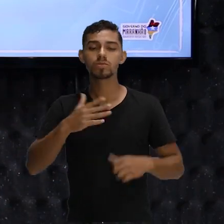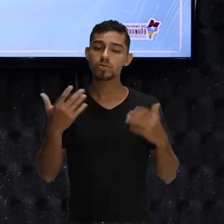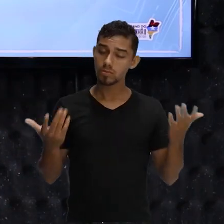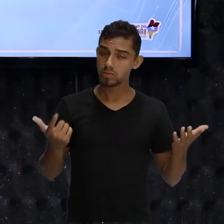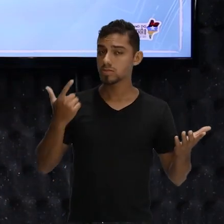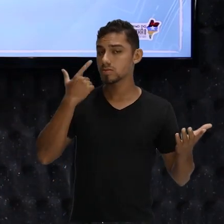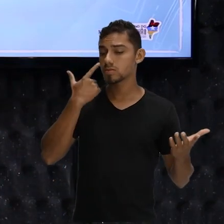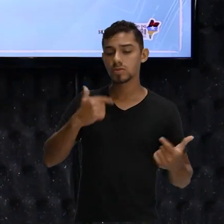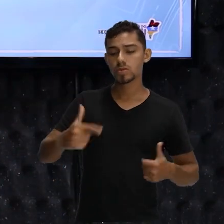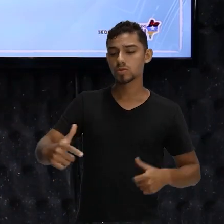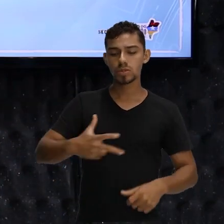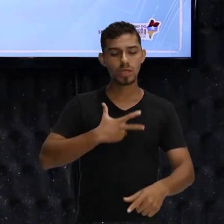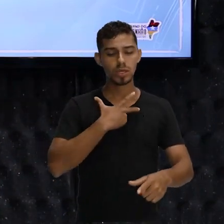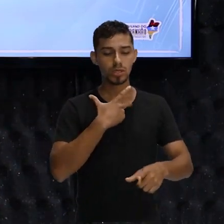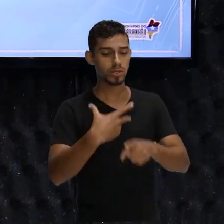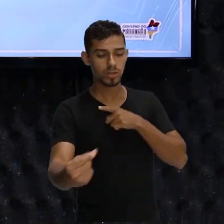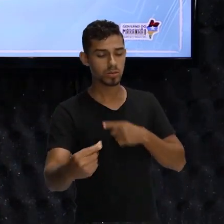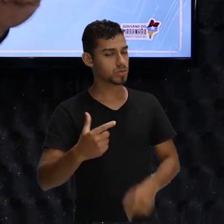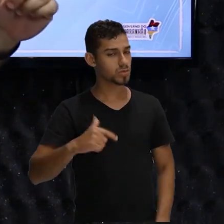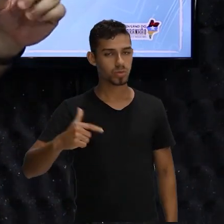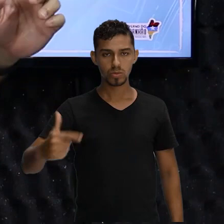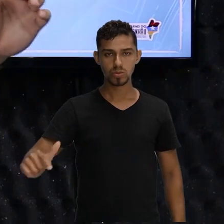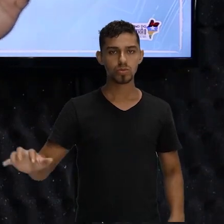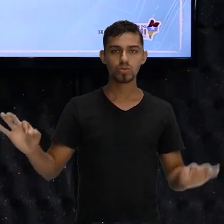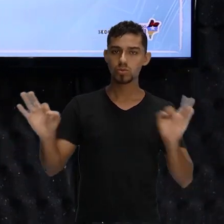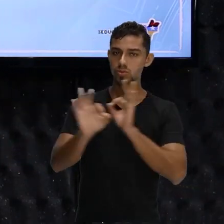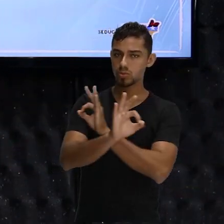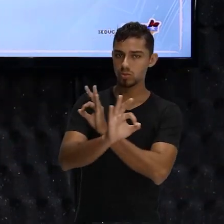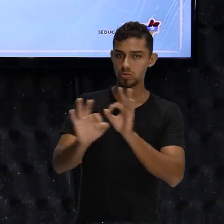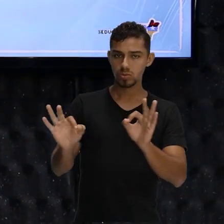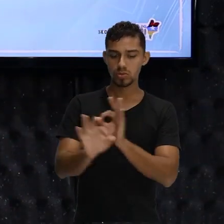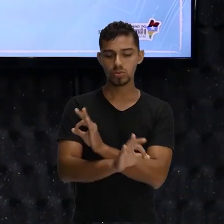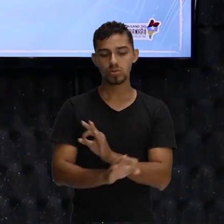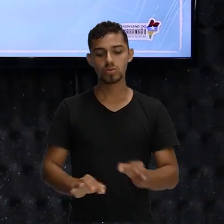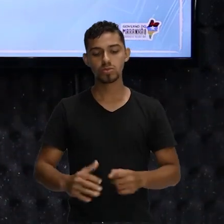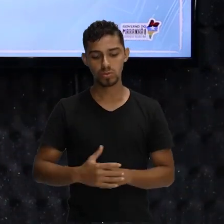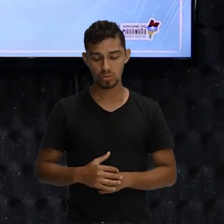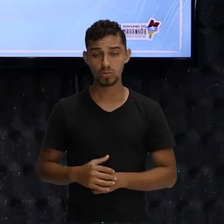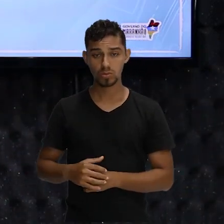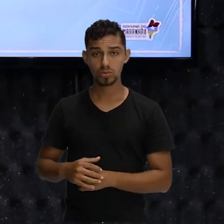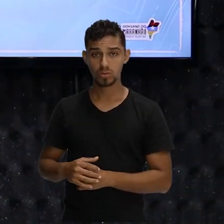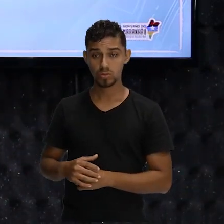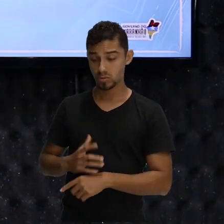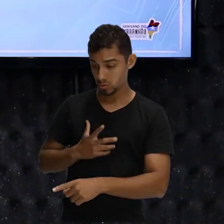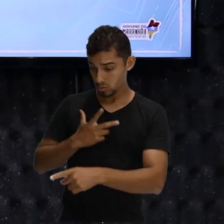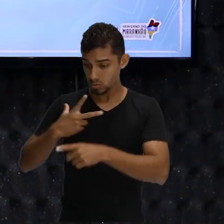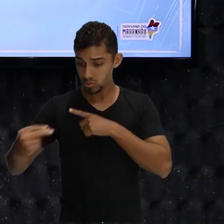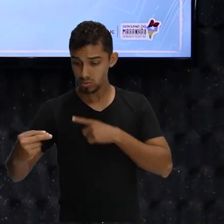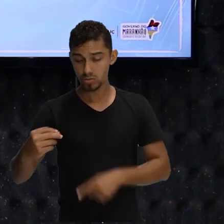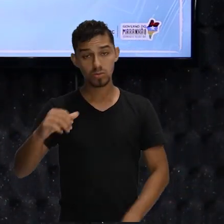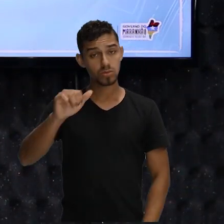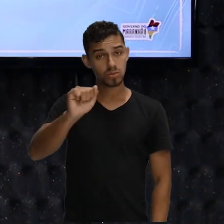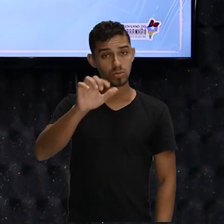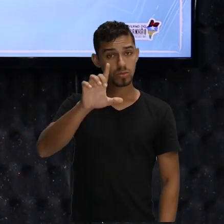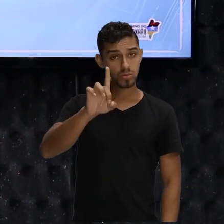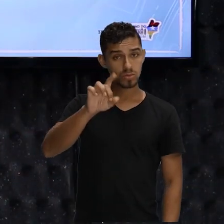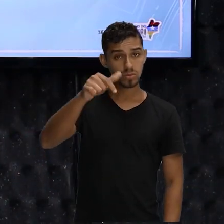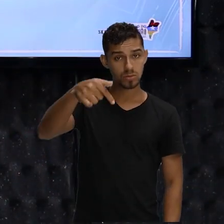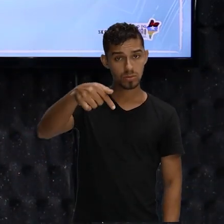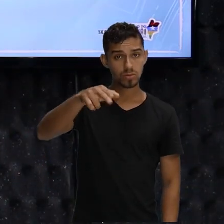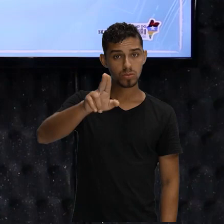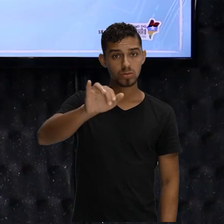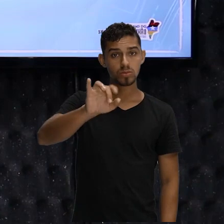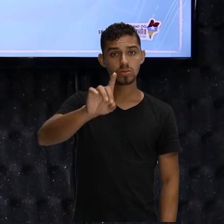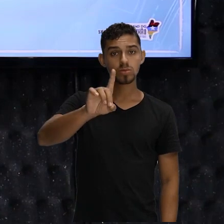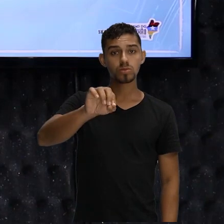tipo de conquista. É meramente o status atribuído. No adquirido, você conquistou. Olha o nome, adquirido. Você